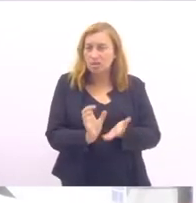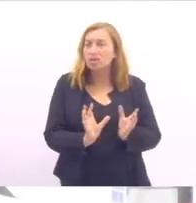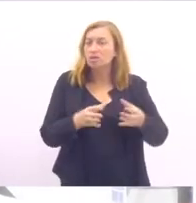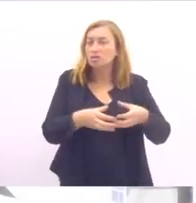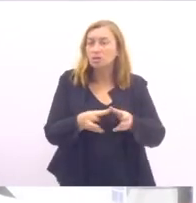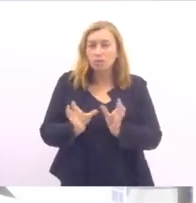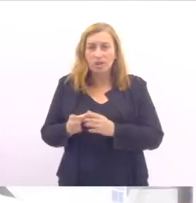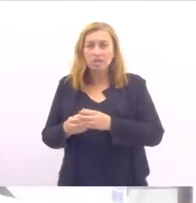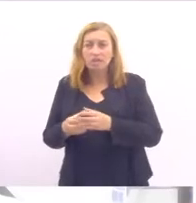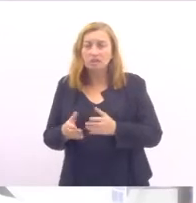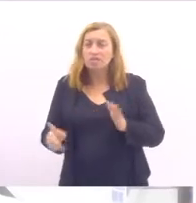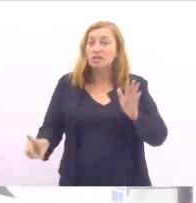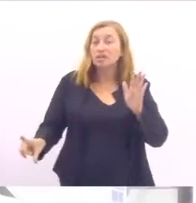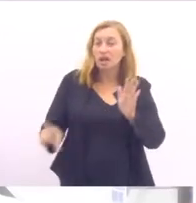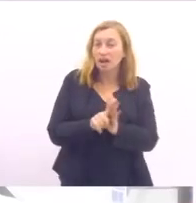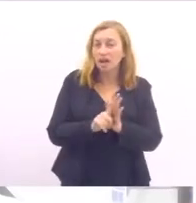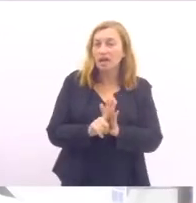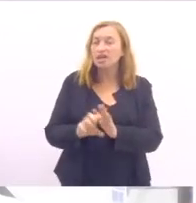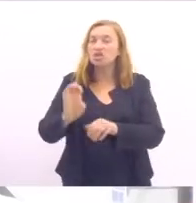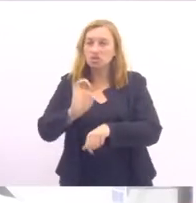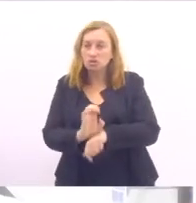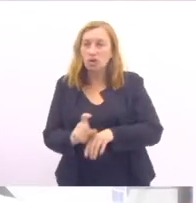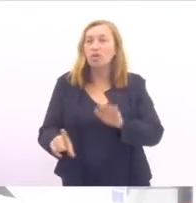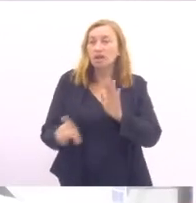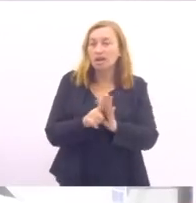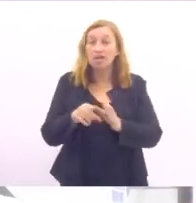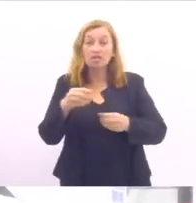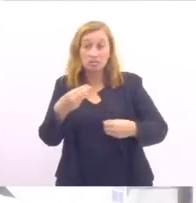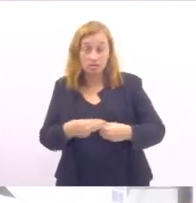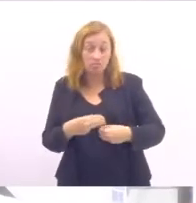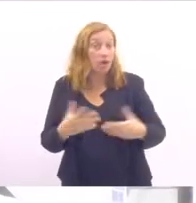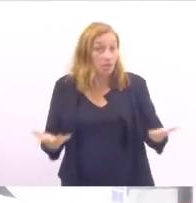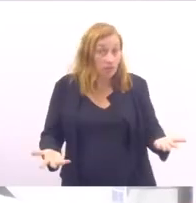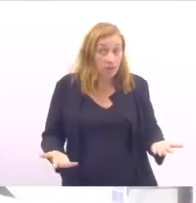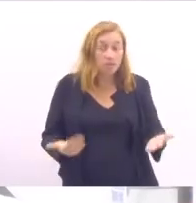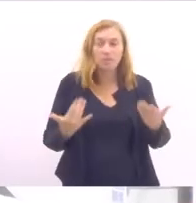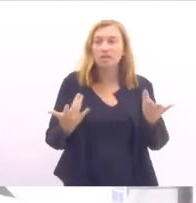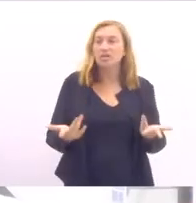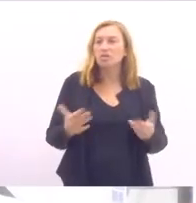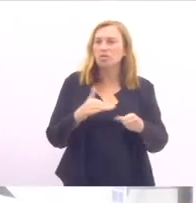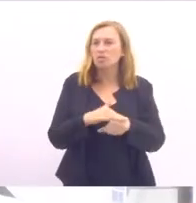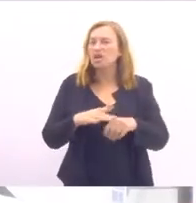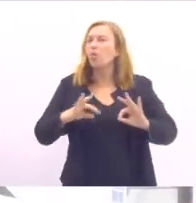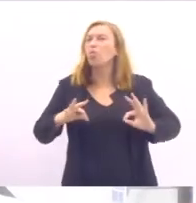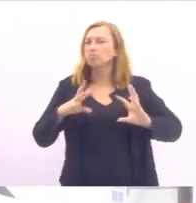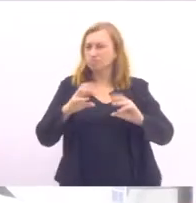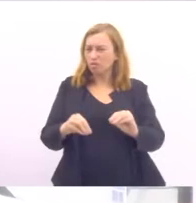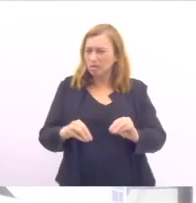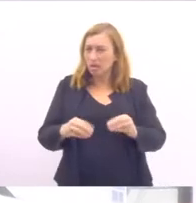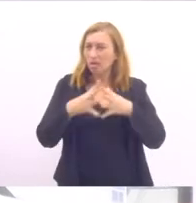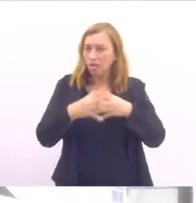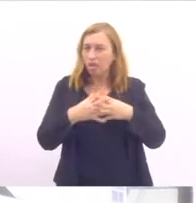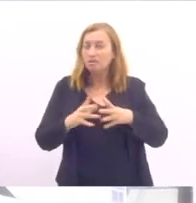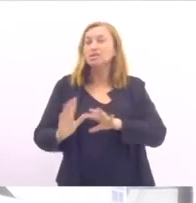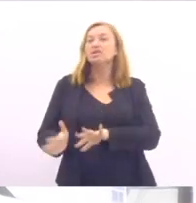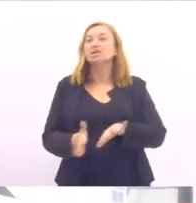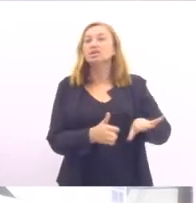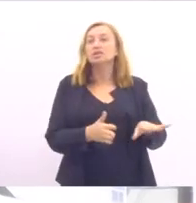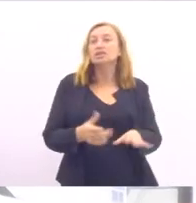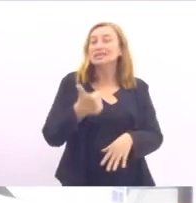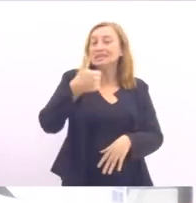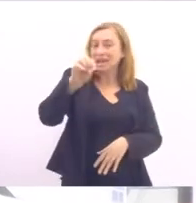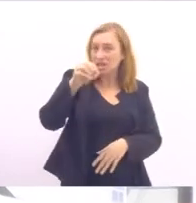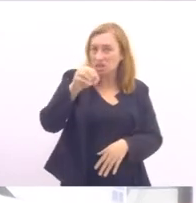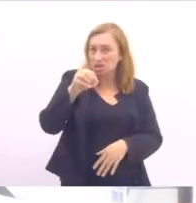da lei federal e da lei estadual. Para não começar com todas e dar um nó, a gente pegou as